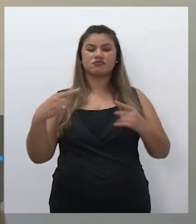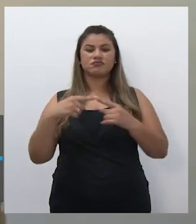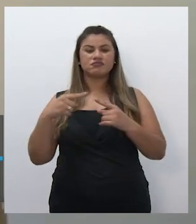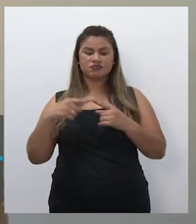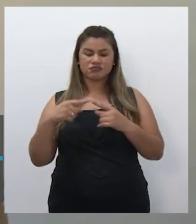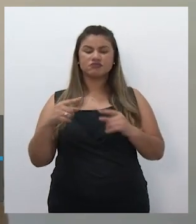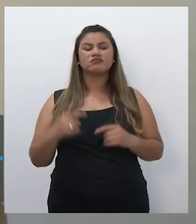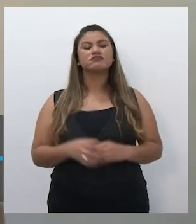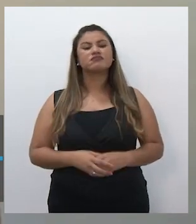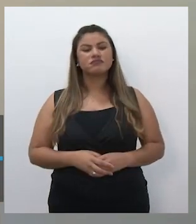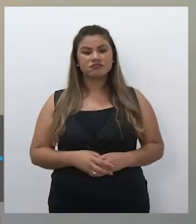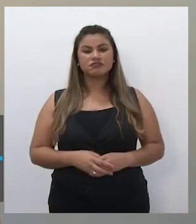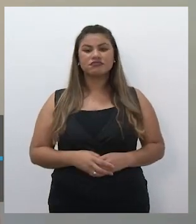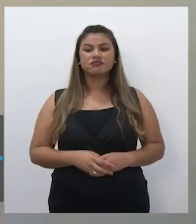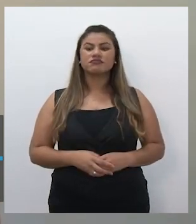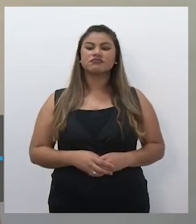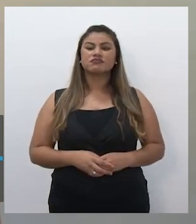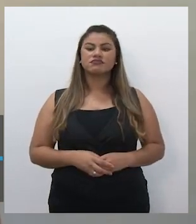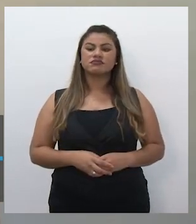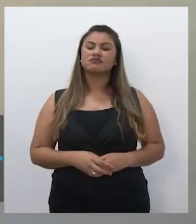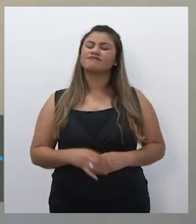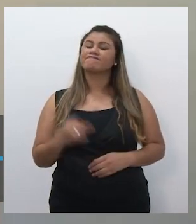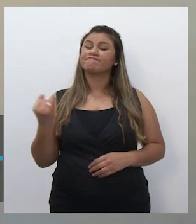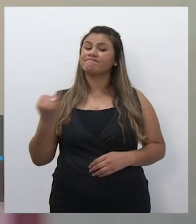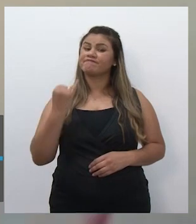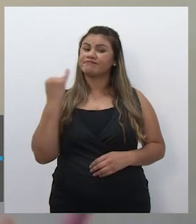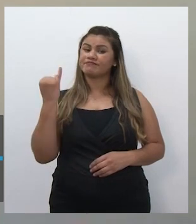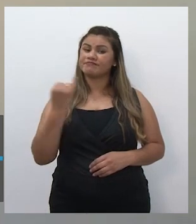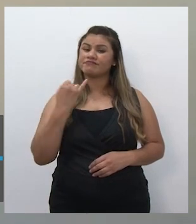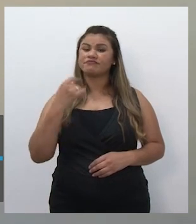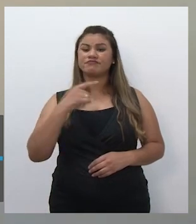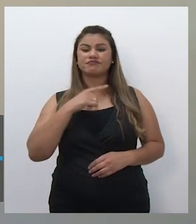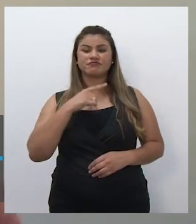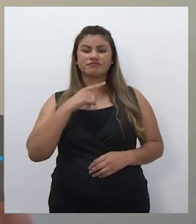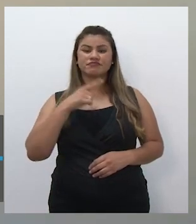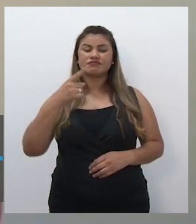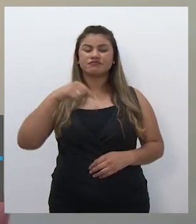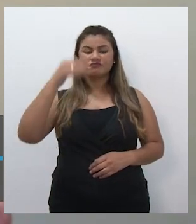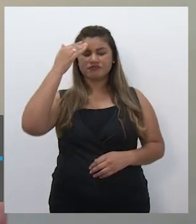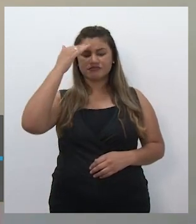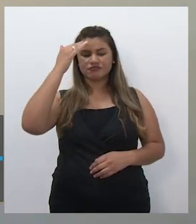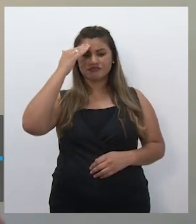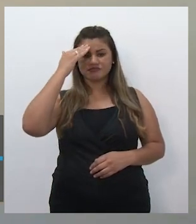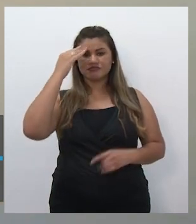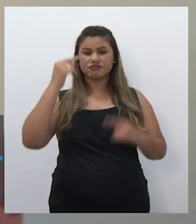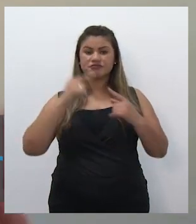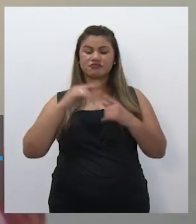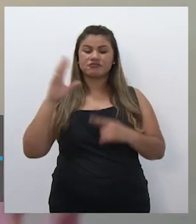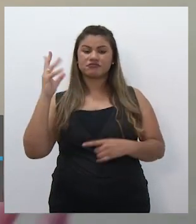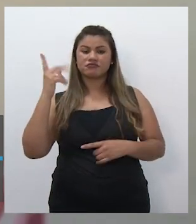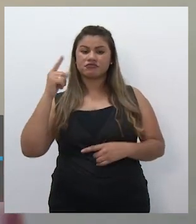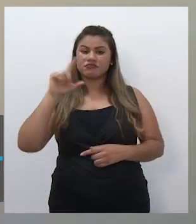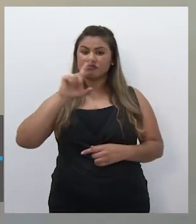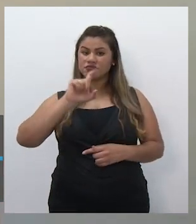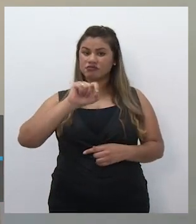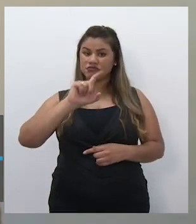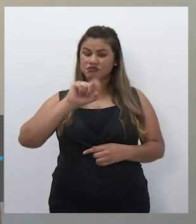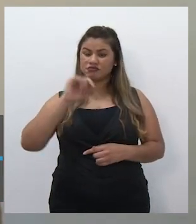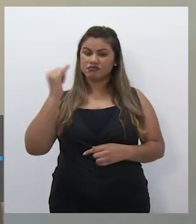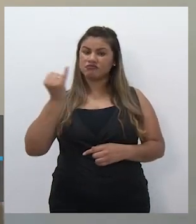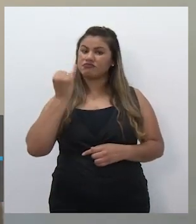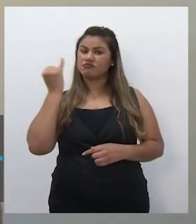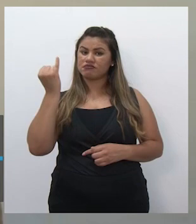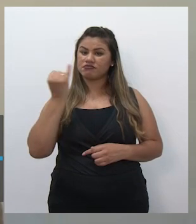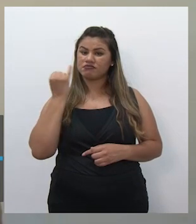nosso currículo. E isso é muito importante que a gente entenda. São 10 competências fundamentais que